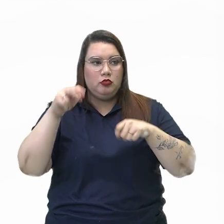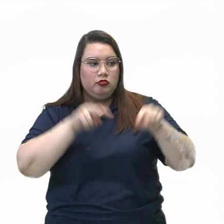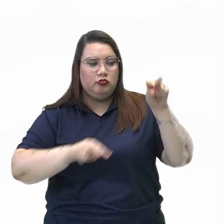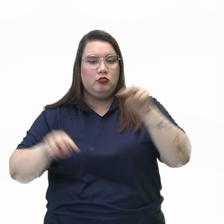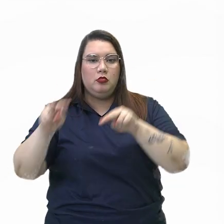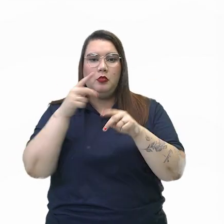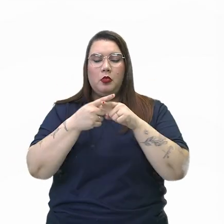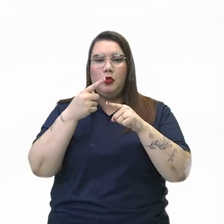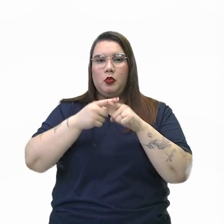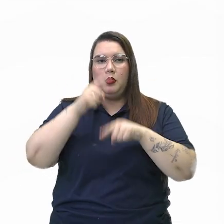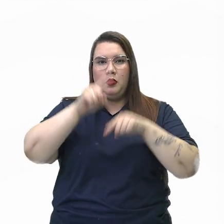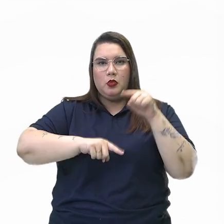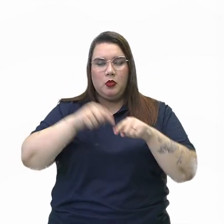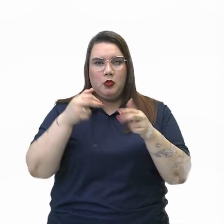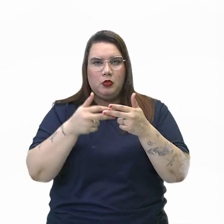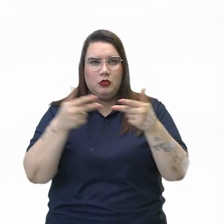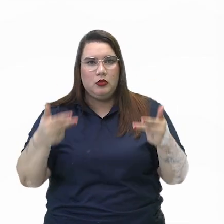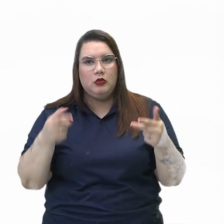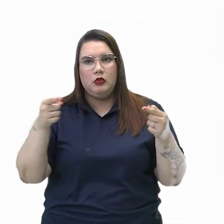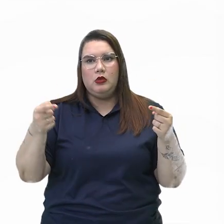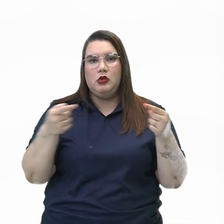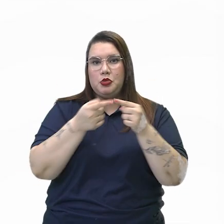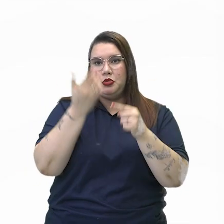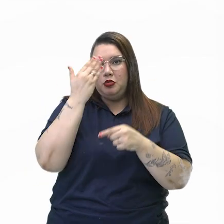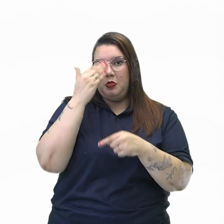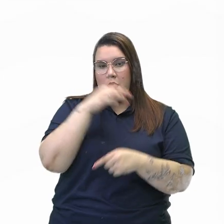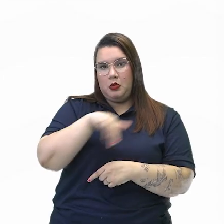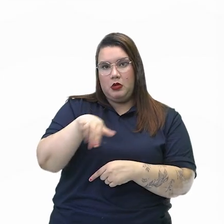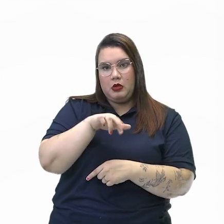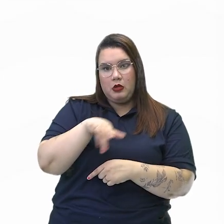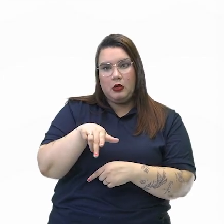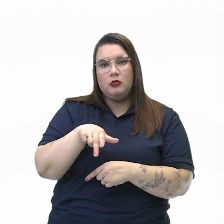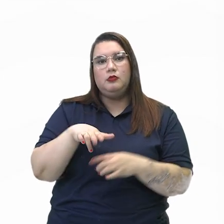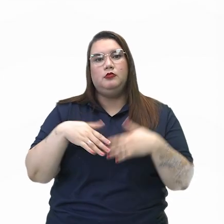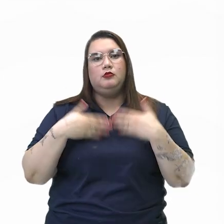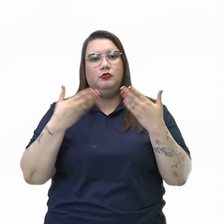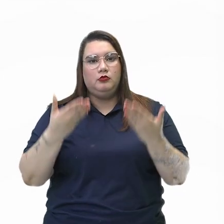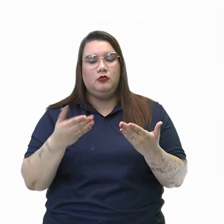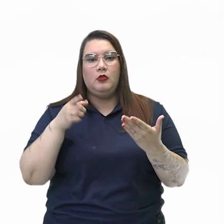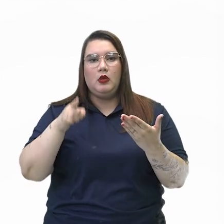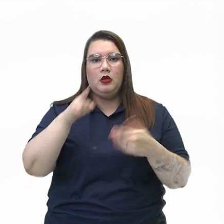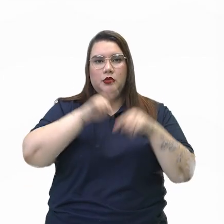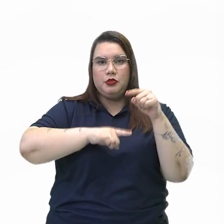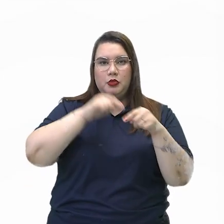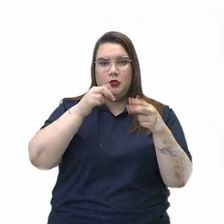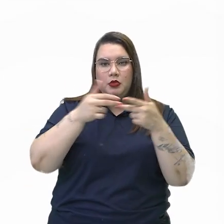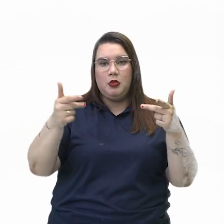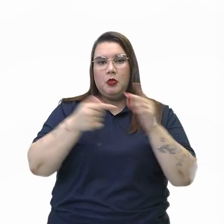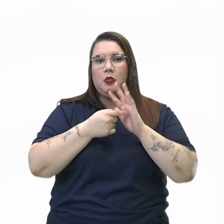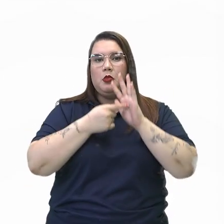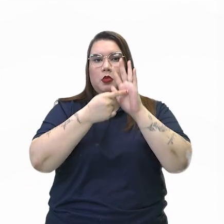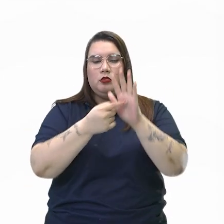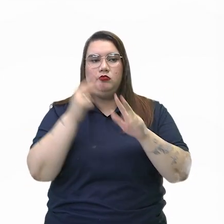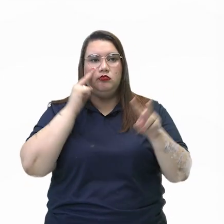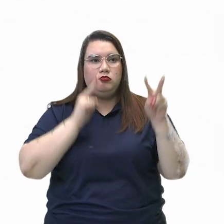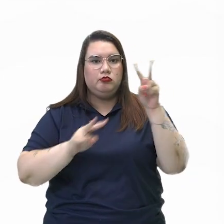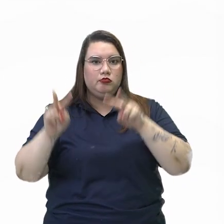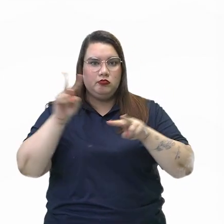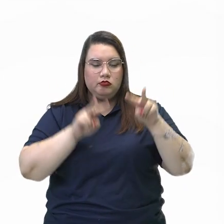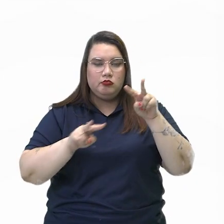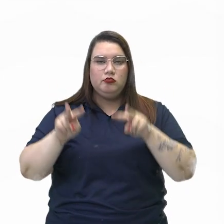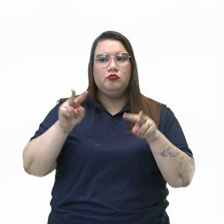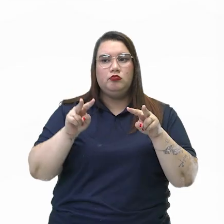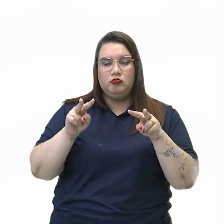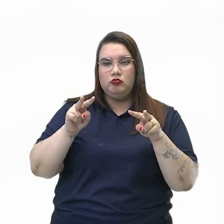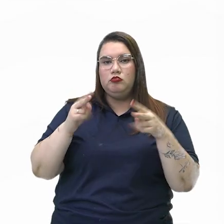objetos, né, como eles não são espelhos, né, excetuando os espelhos, os objetos refletem a luz que chega aos nossos olhos e